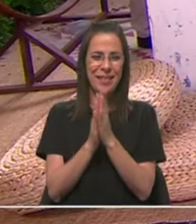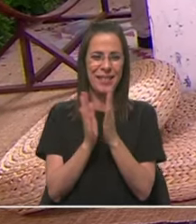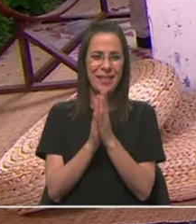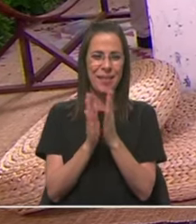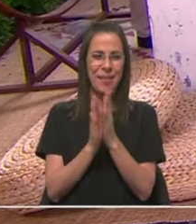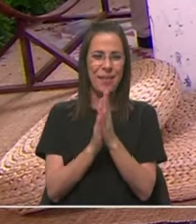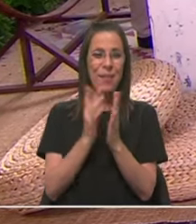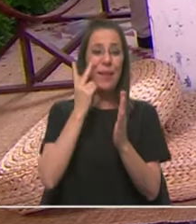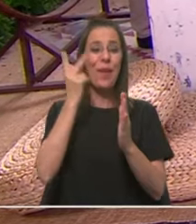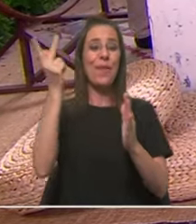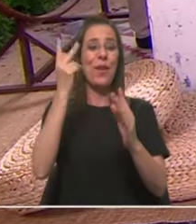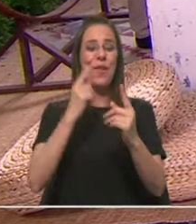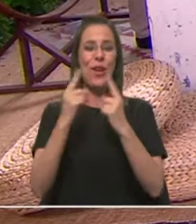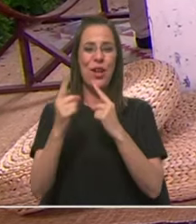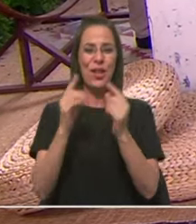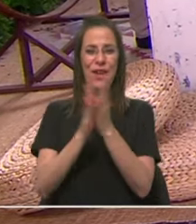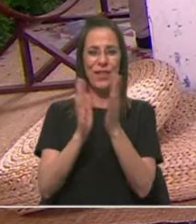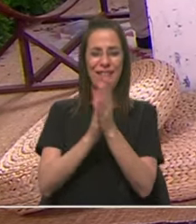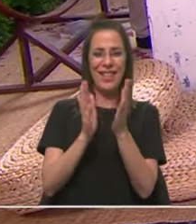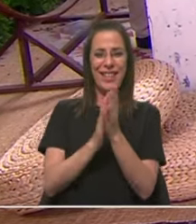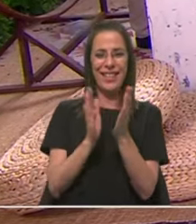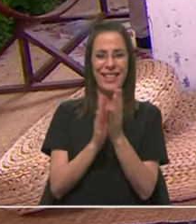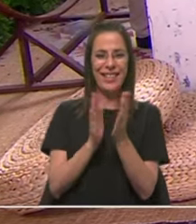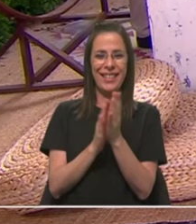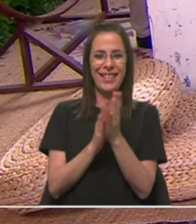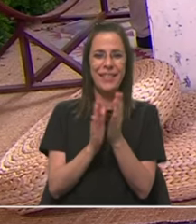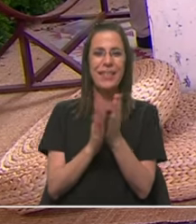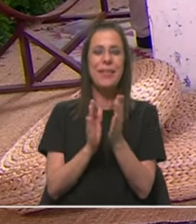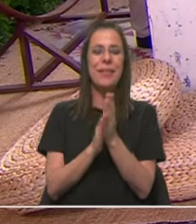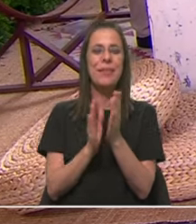Viva os noivos! Viva os noivos!